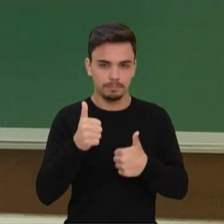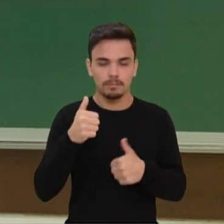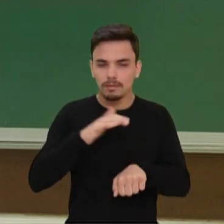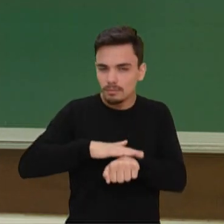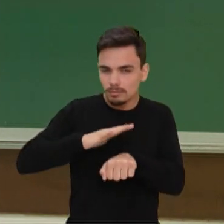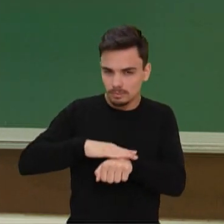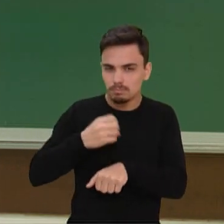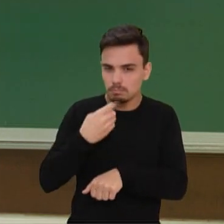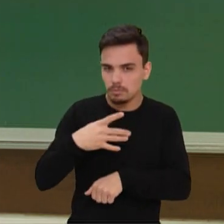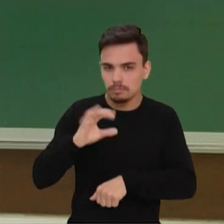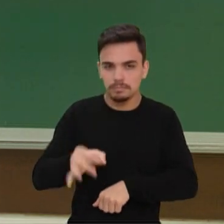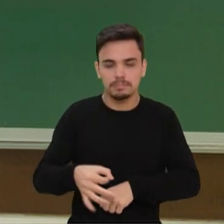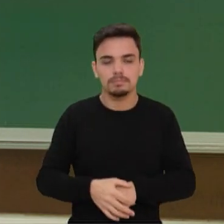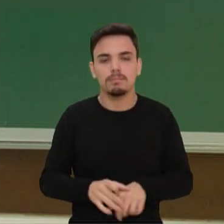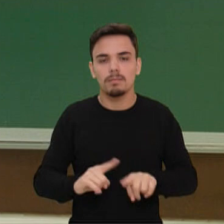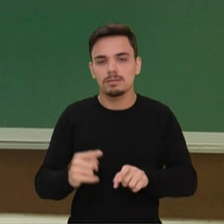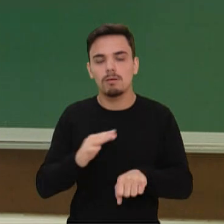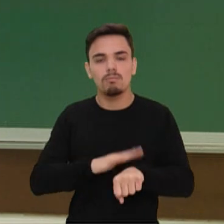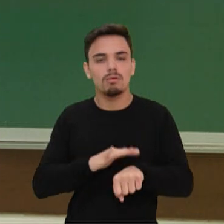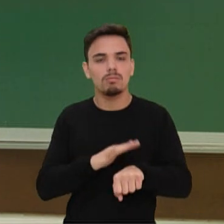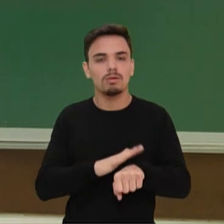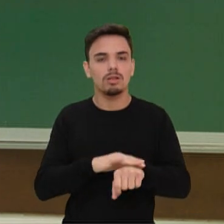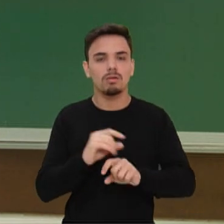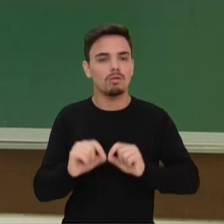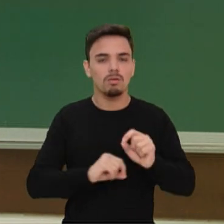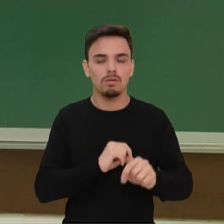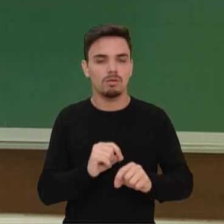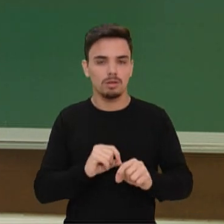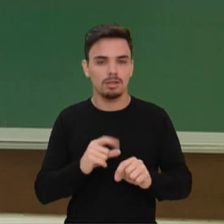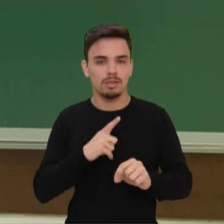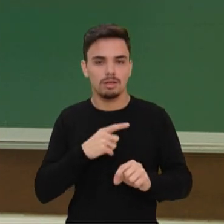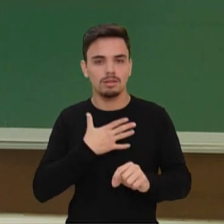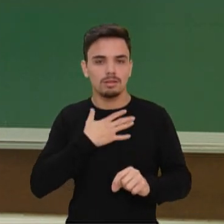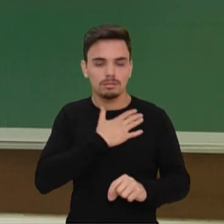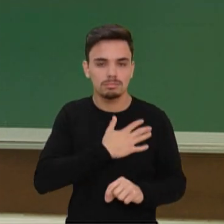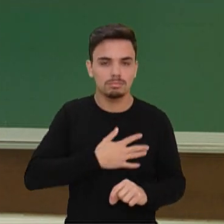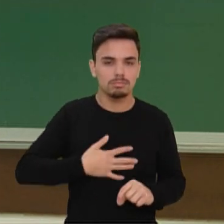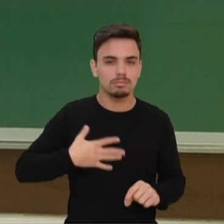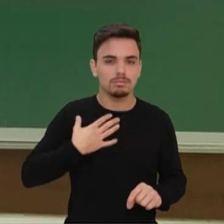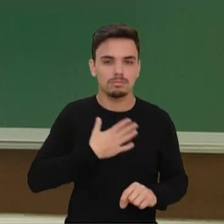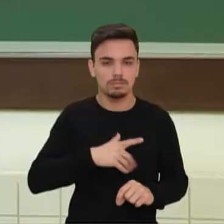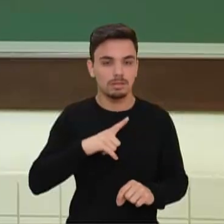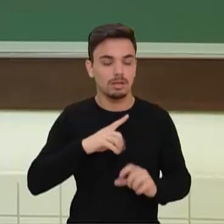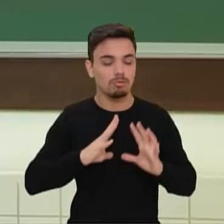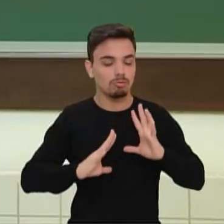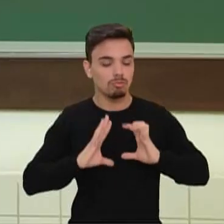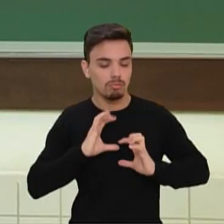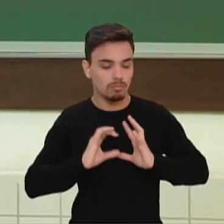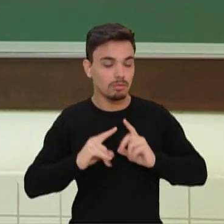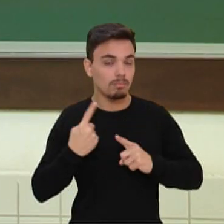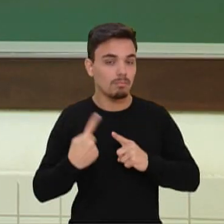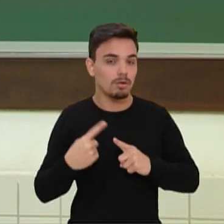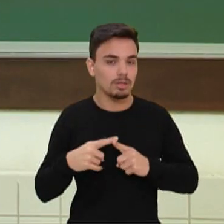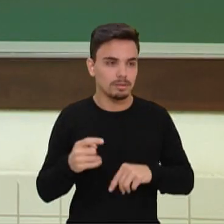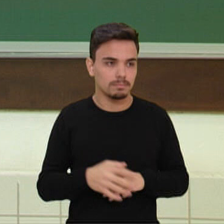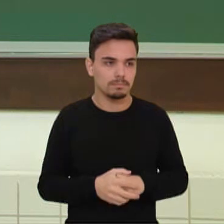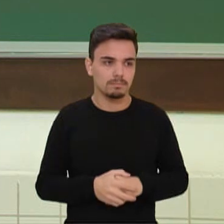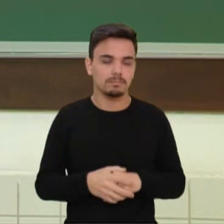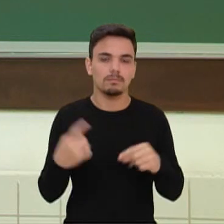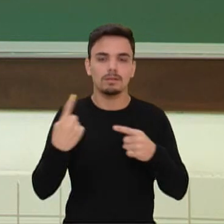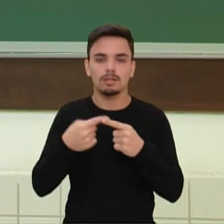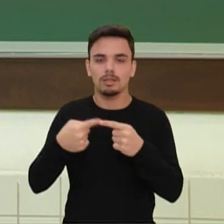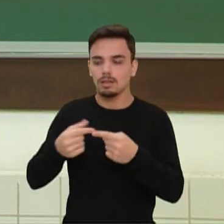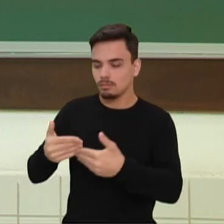momento delicioso. Só que é um momento que nos coloca numa situação de angústia, porque aí vem o conflito. Você chega lá na vitrine